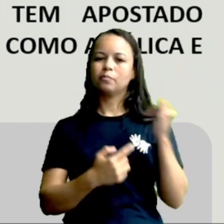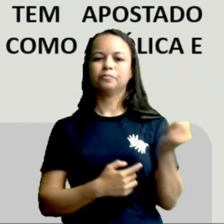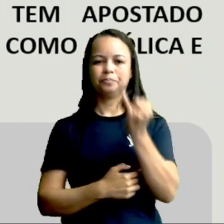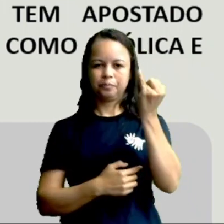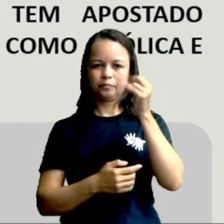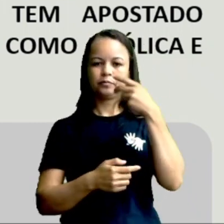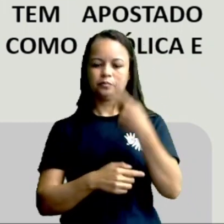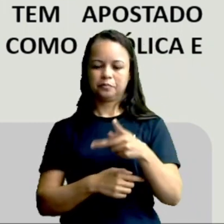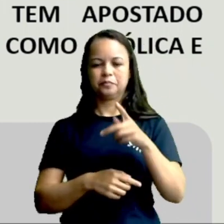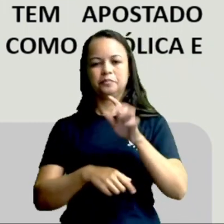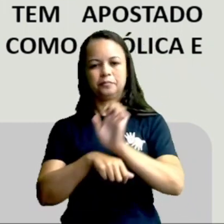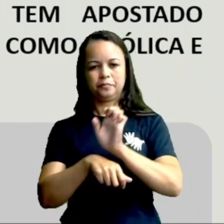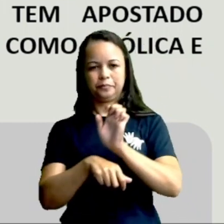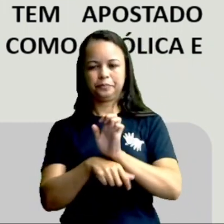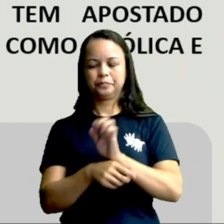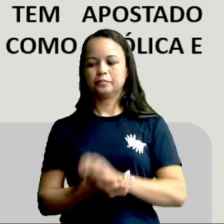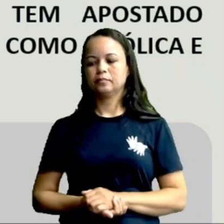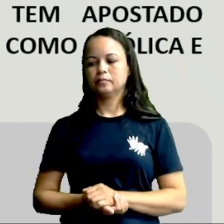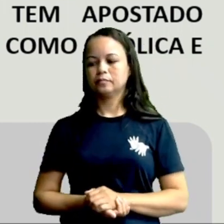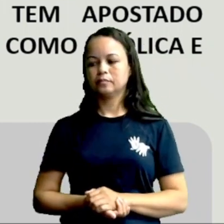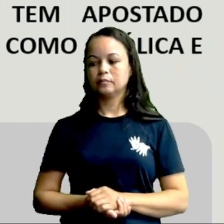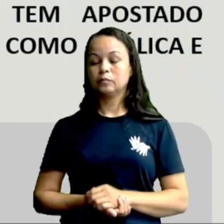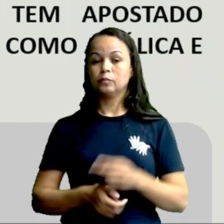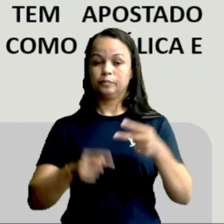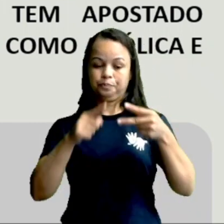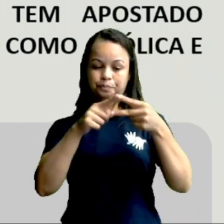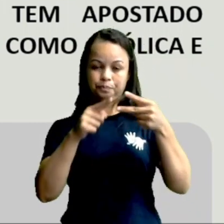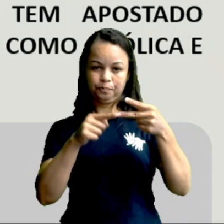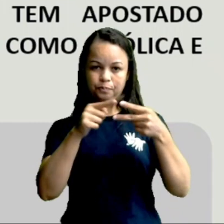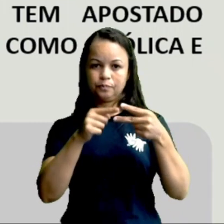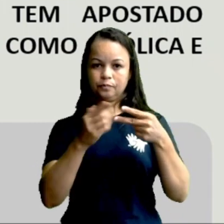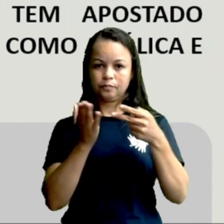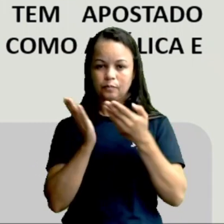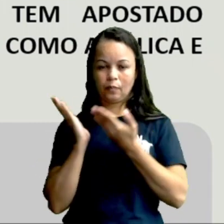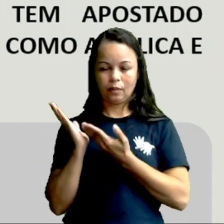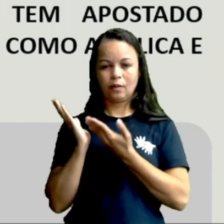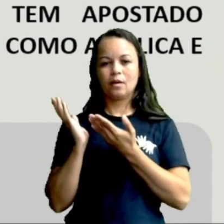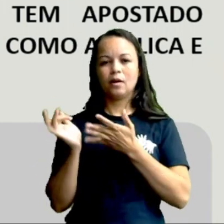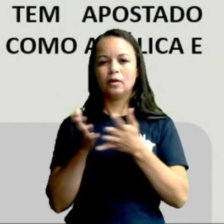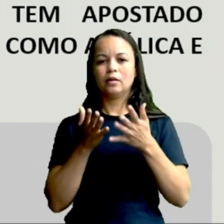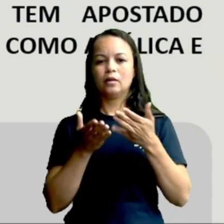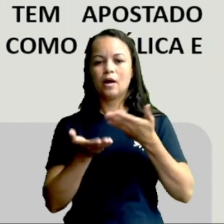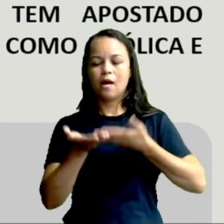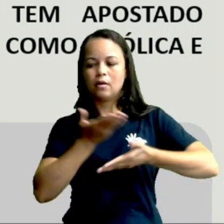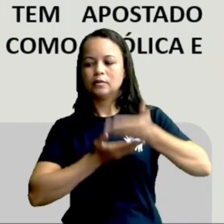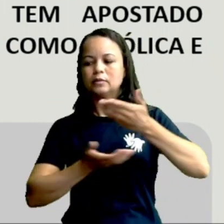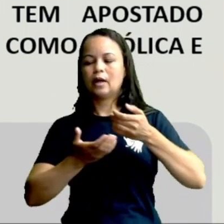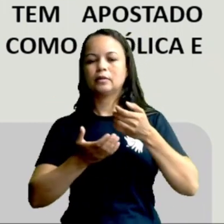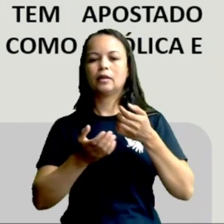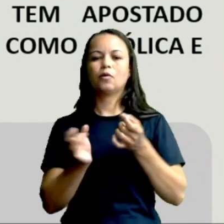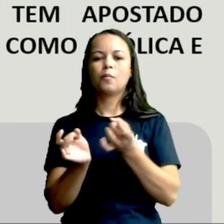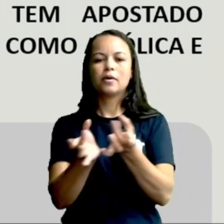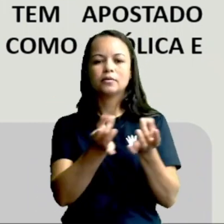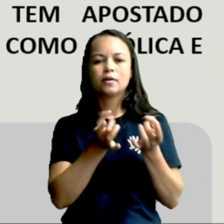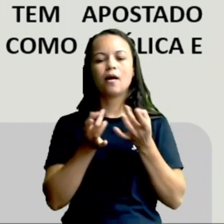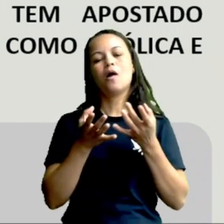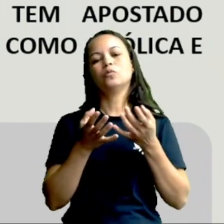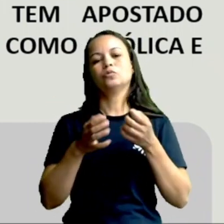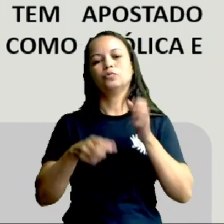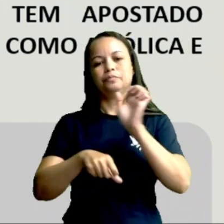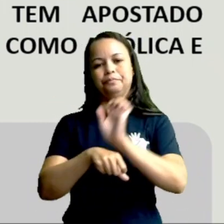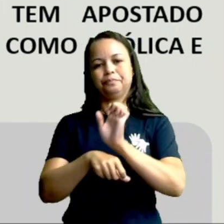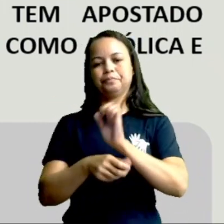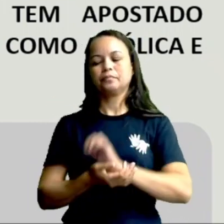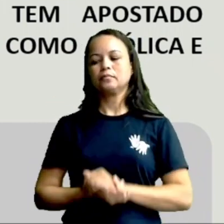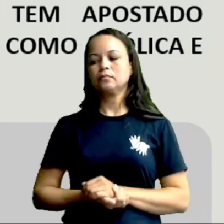no nosso estado. Por meio desses 2 portos, é realizada a maior parte das transações comerciais do estado.